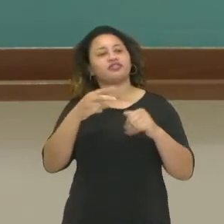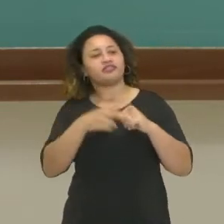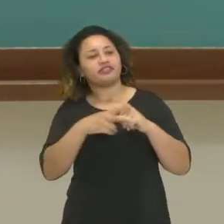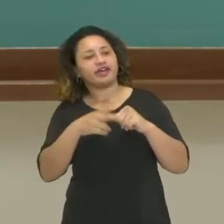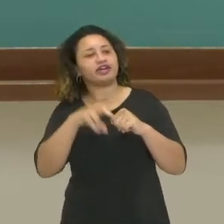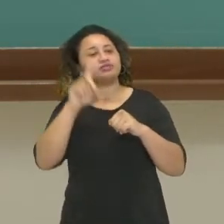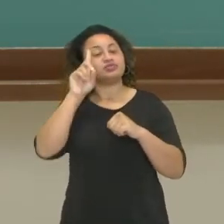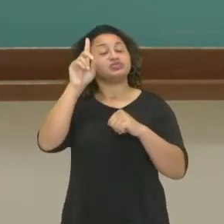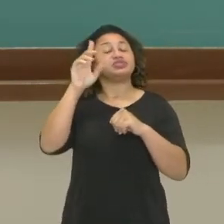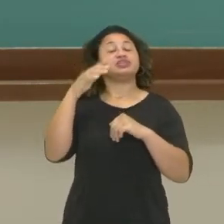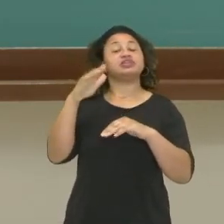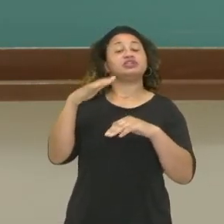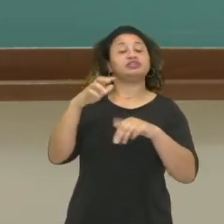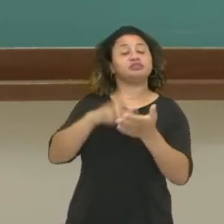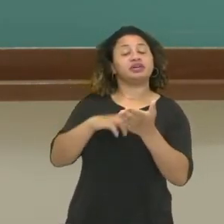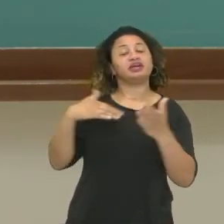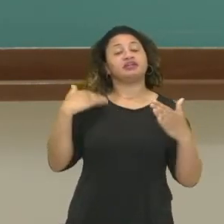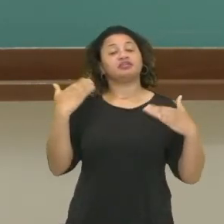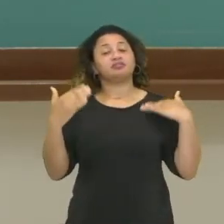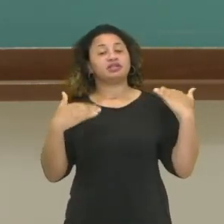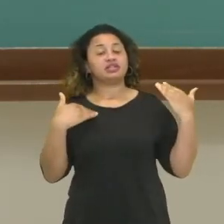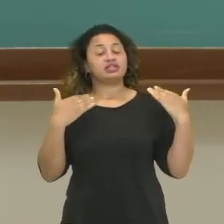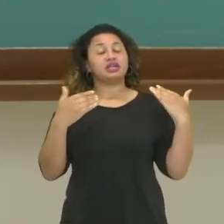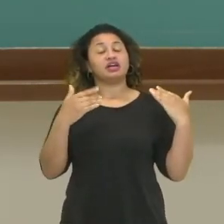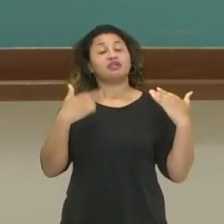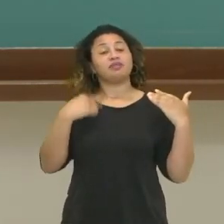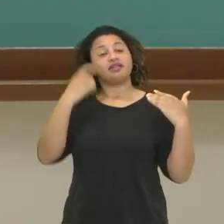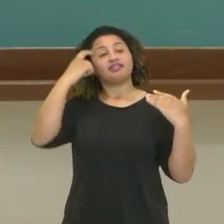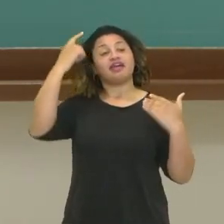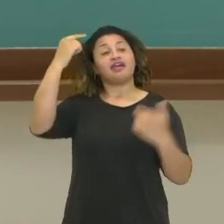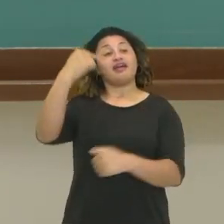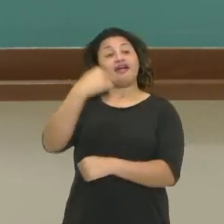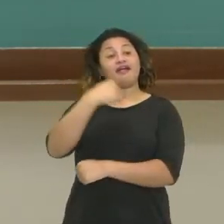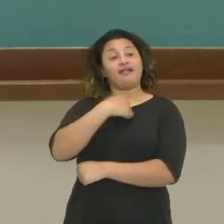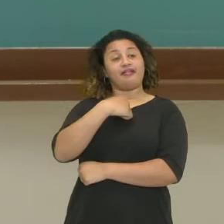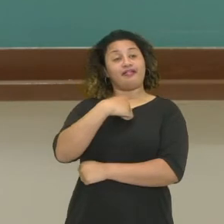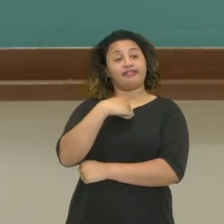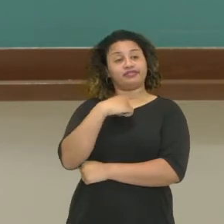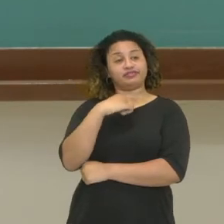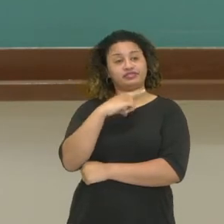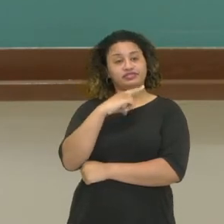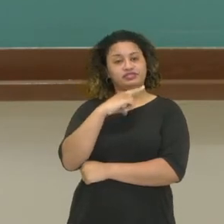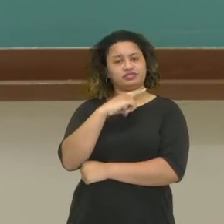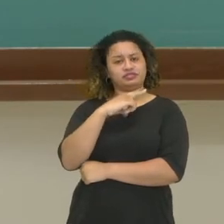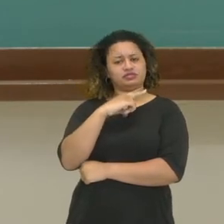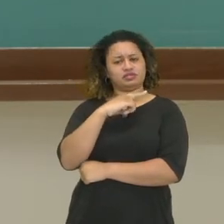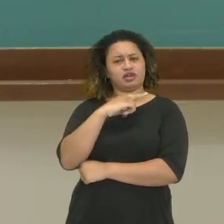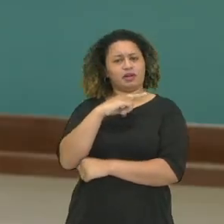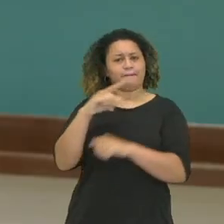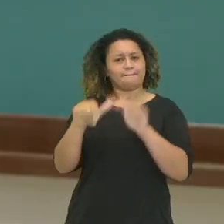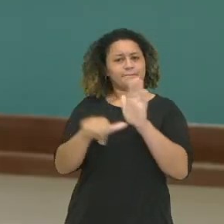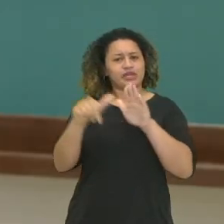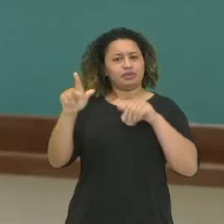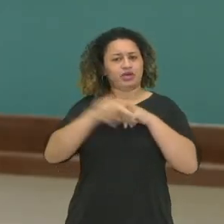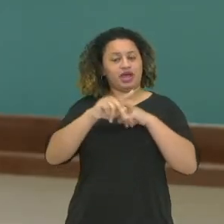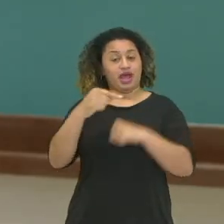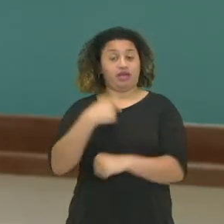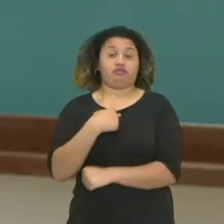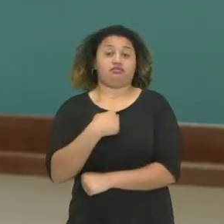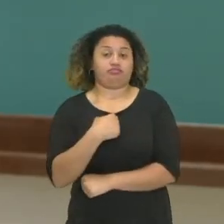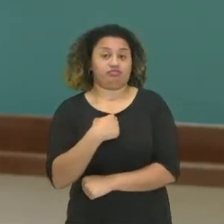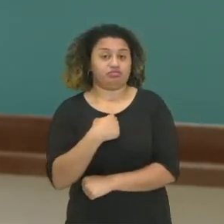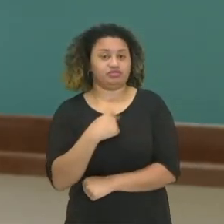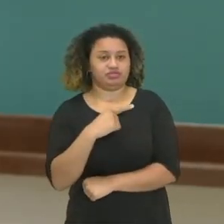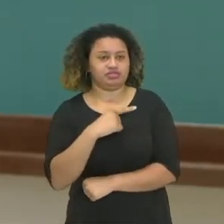chácara, pendurou-se uma ideia que eu tinha. Já localizo o primeiro pronome, eu tinha. Que